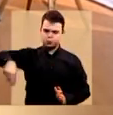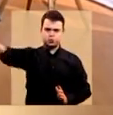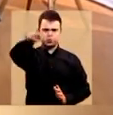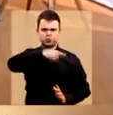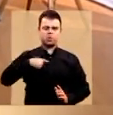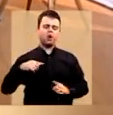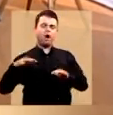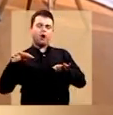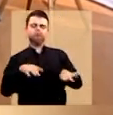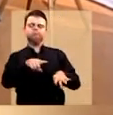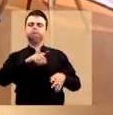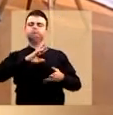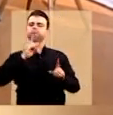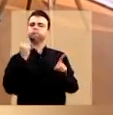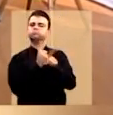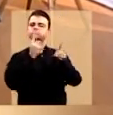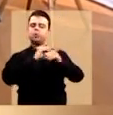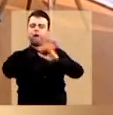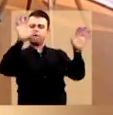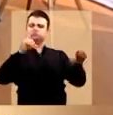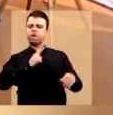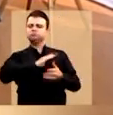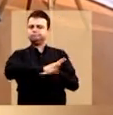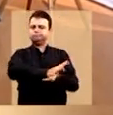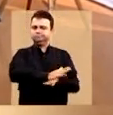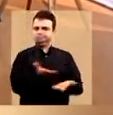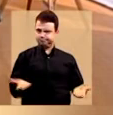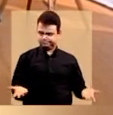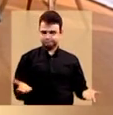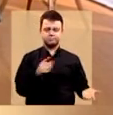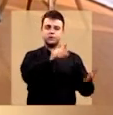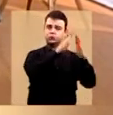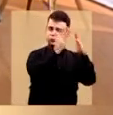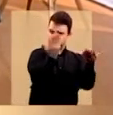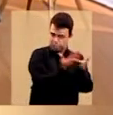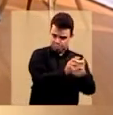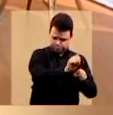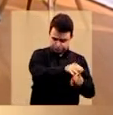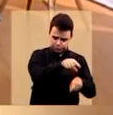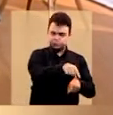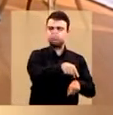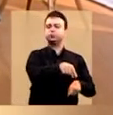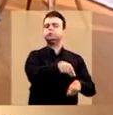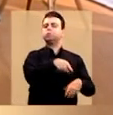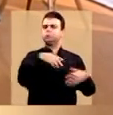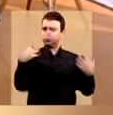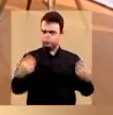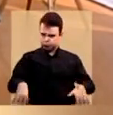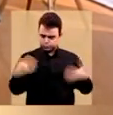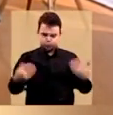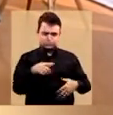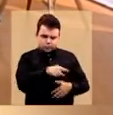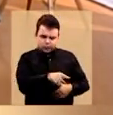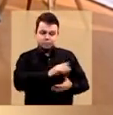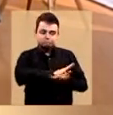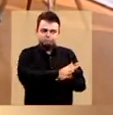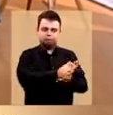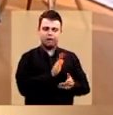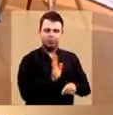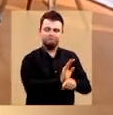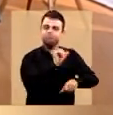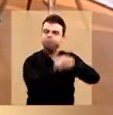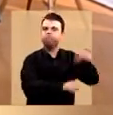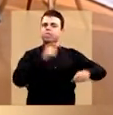muito sobre esta ideia de racismo estrutural. E no campo da educação, a gente encontra um campo fértil para alterar esse